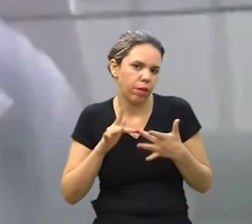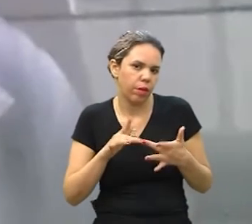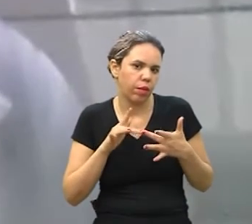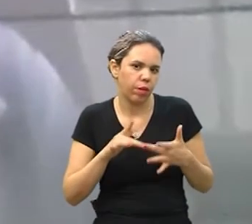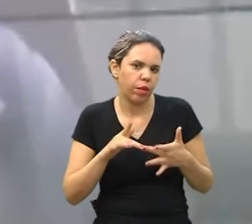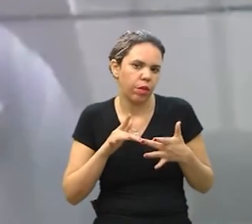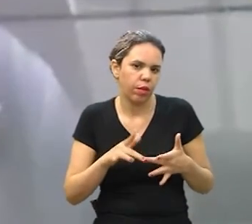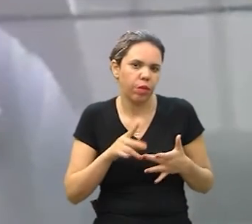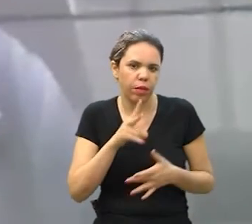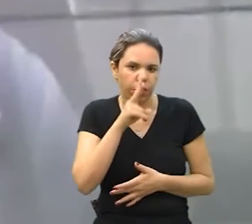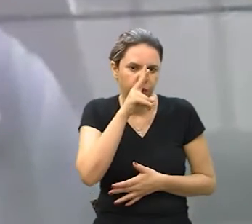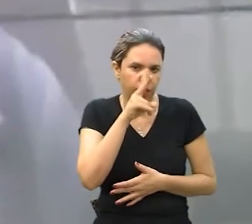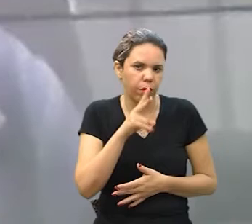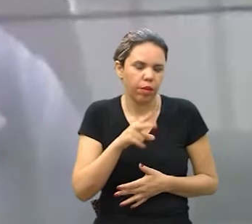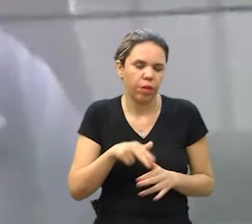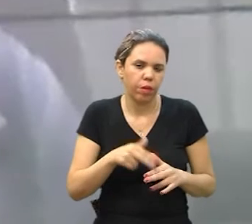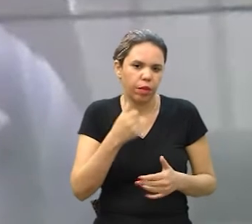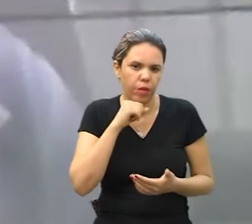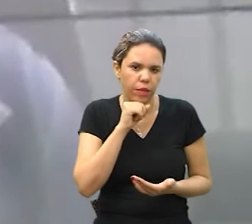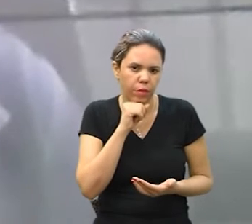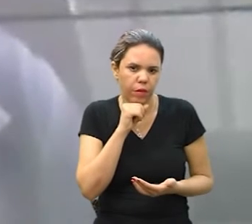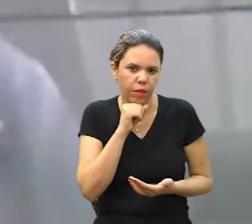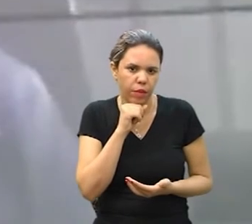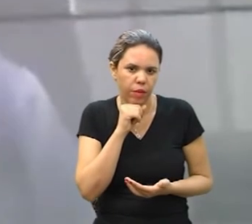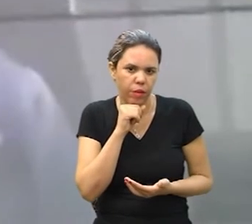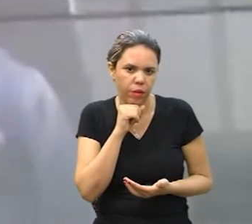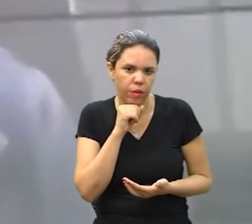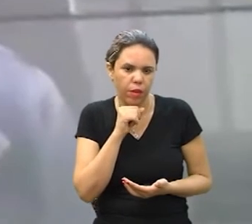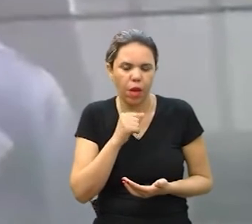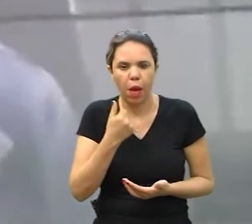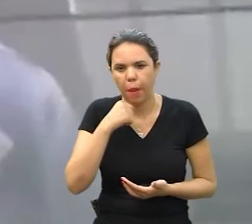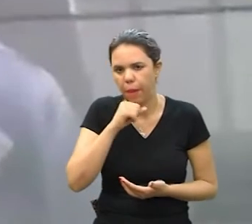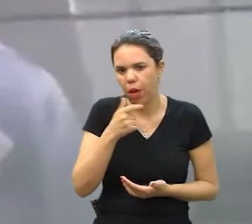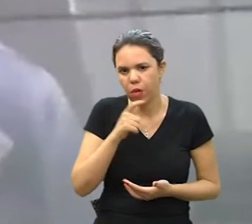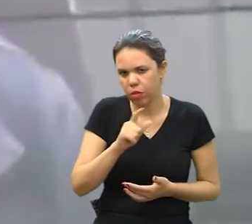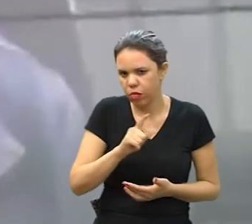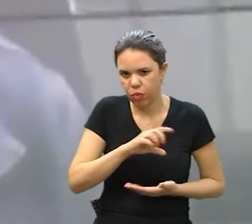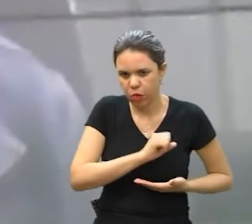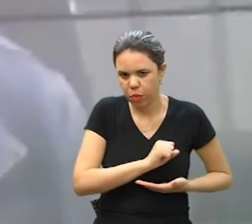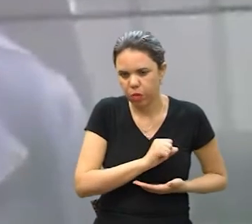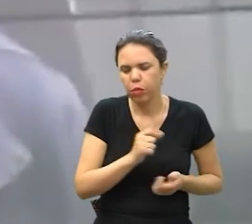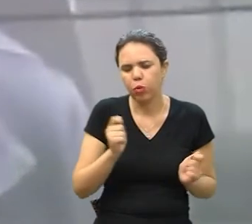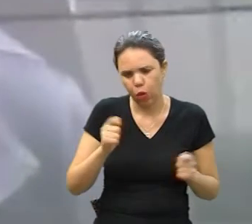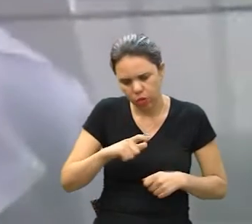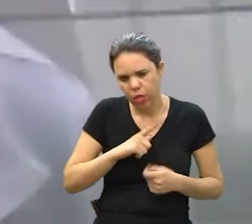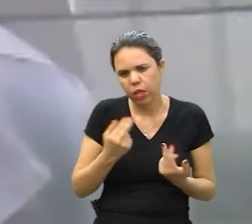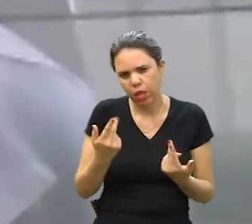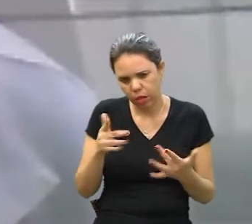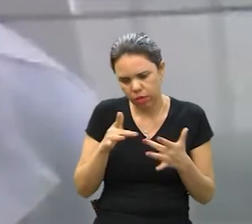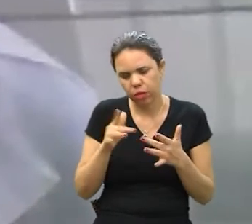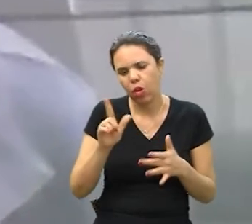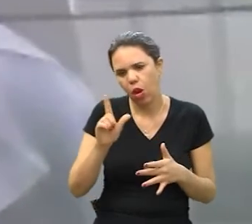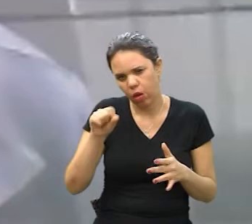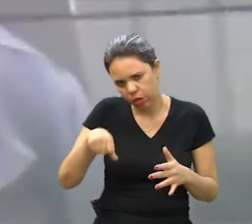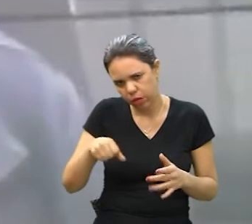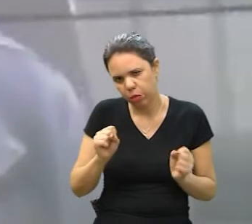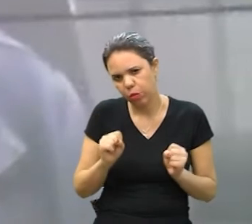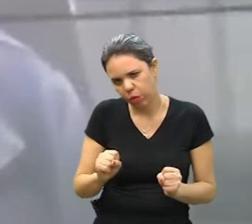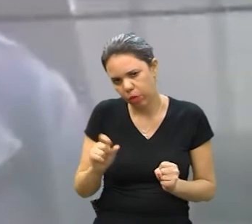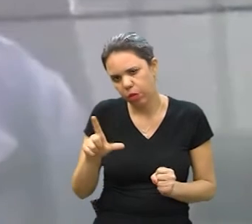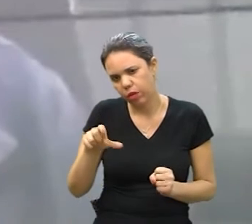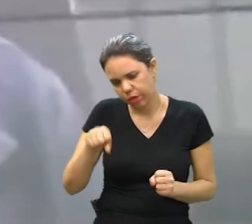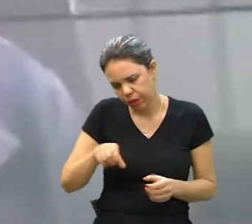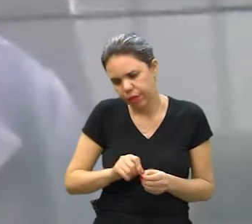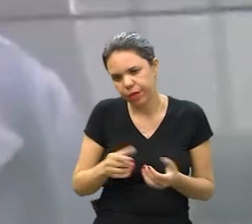vínculo, não é muito forte com a mãe. Não que a mãe que não conseguiu amamentar não possa fazer o vínculo, claro que